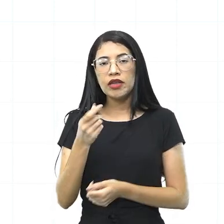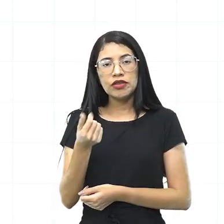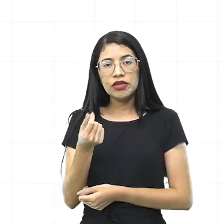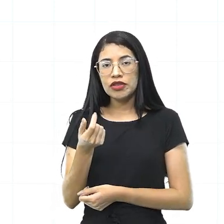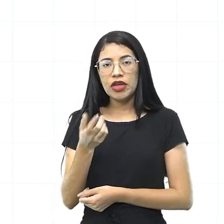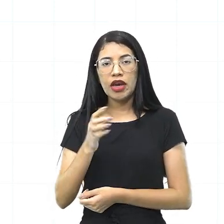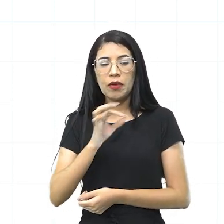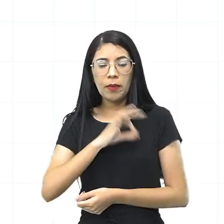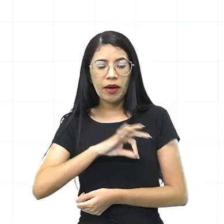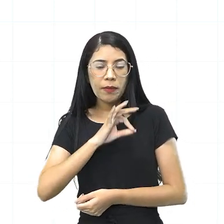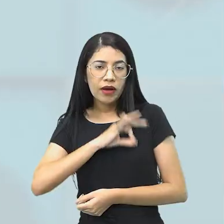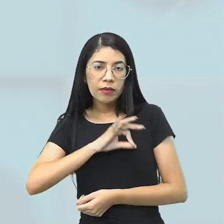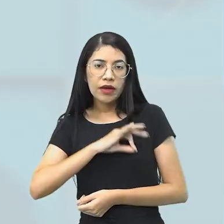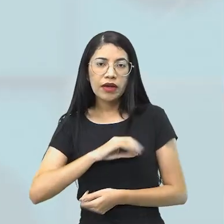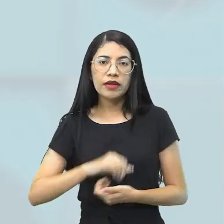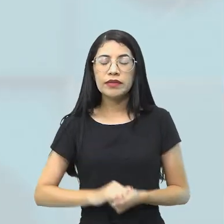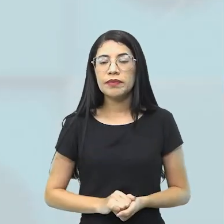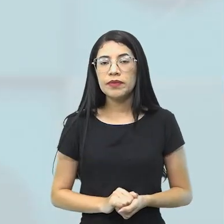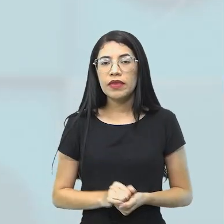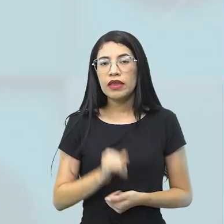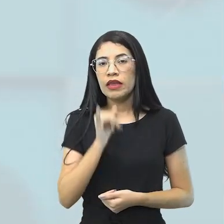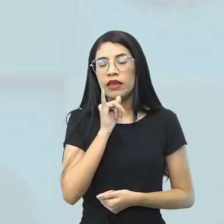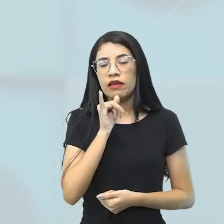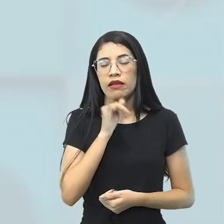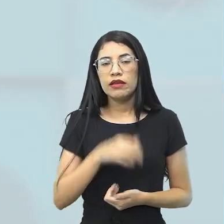conseguir, como é que eu posso dizer assim?